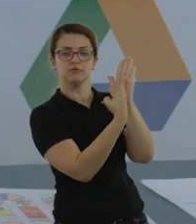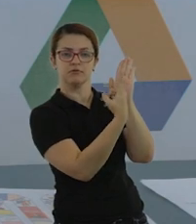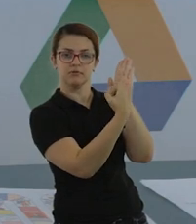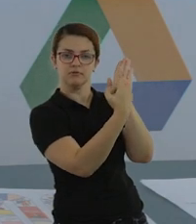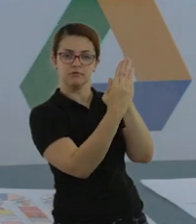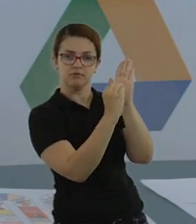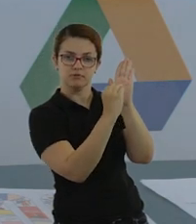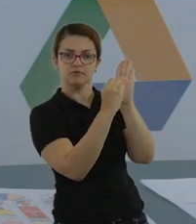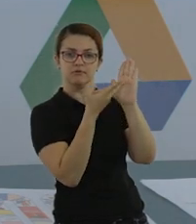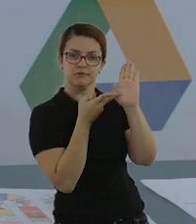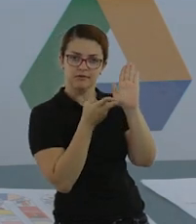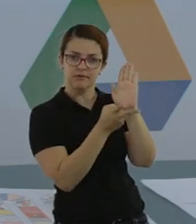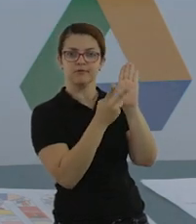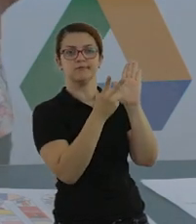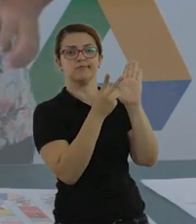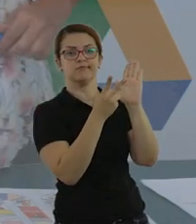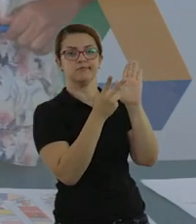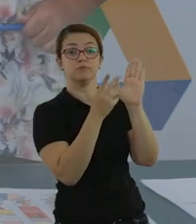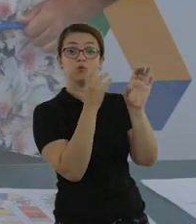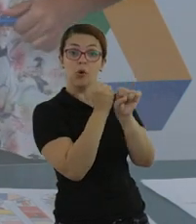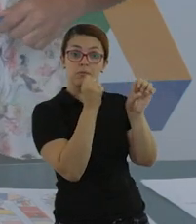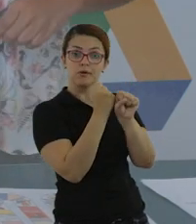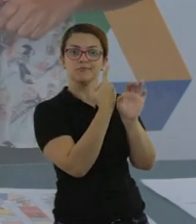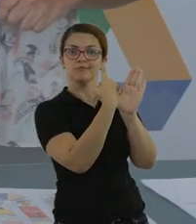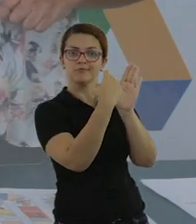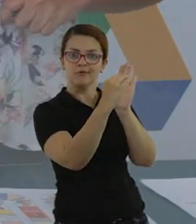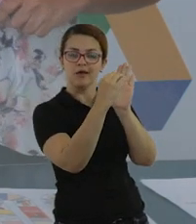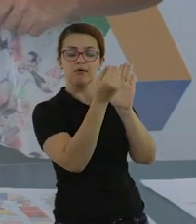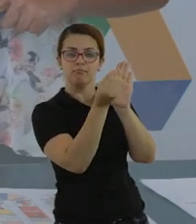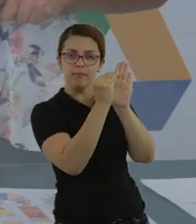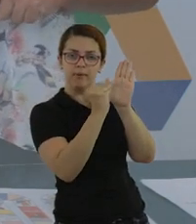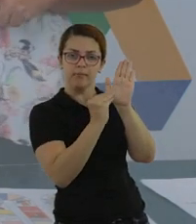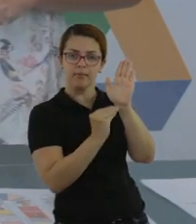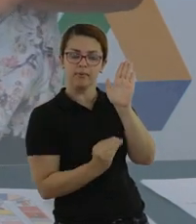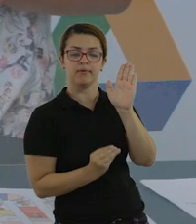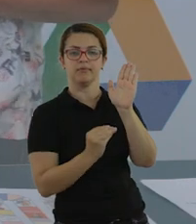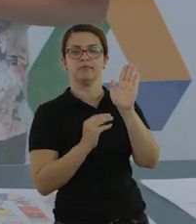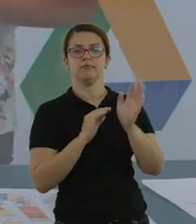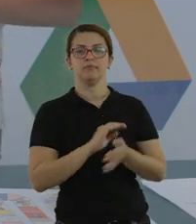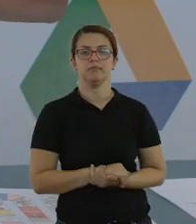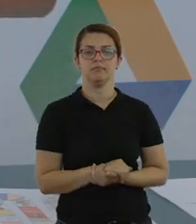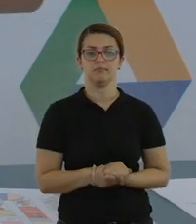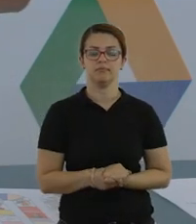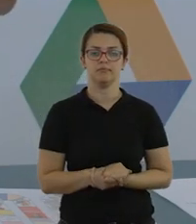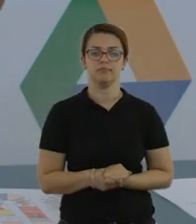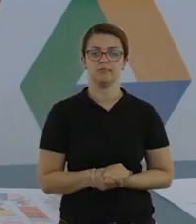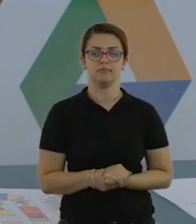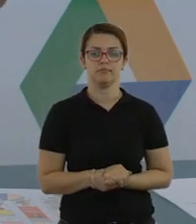210, 310, sempre contando de 100 em 100 até completar a sua tabela.